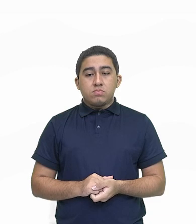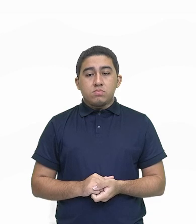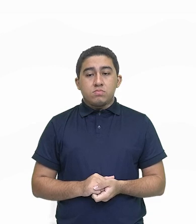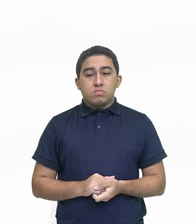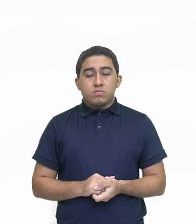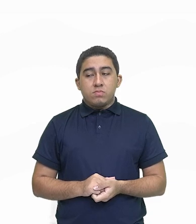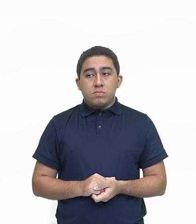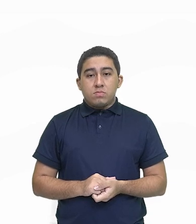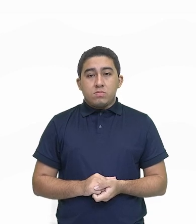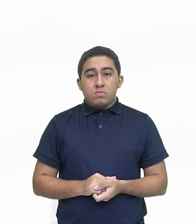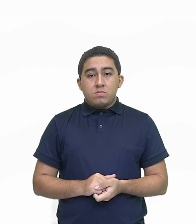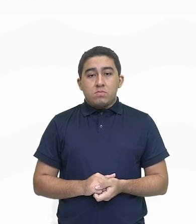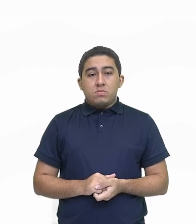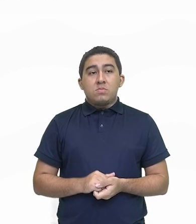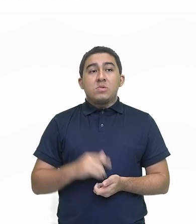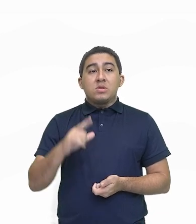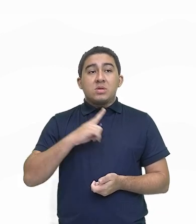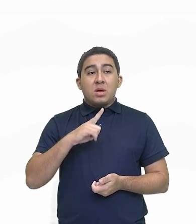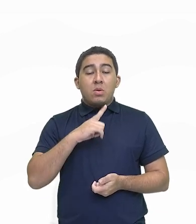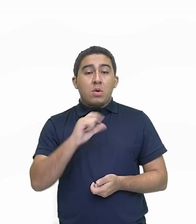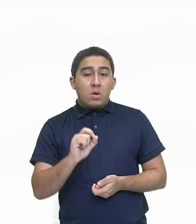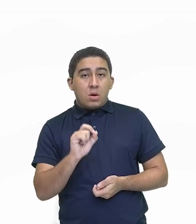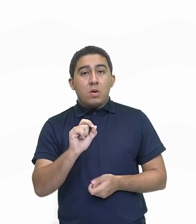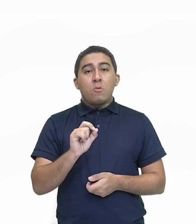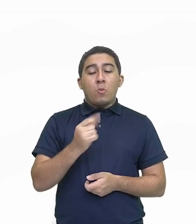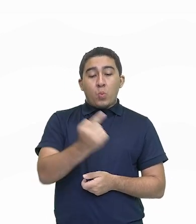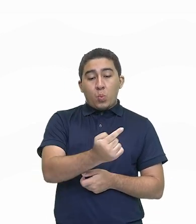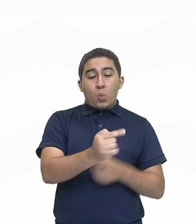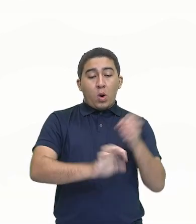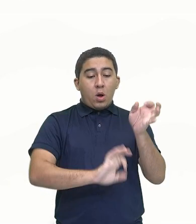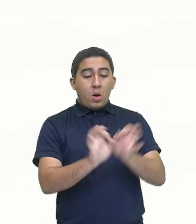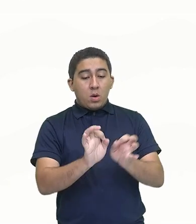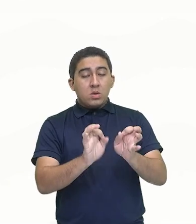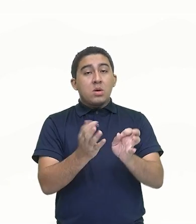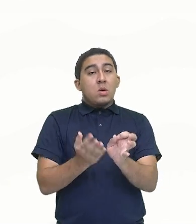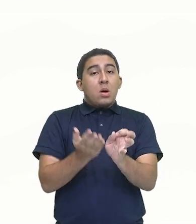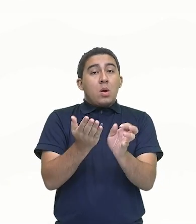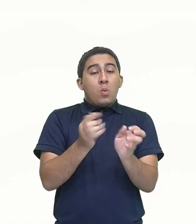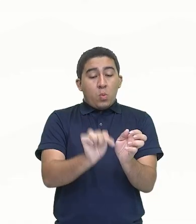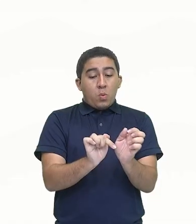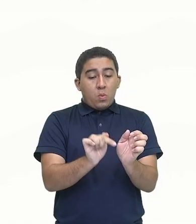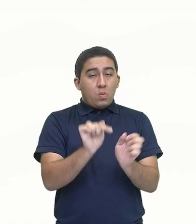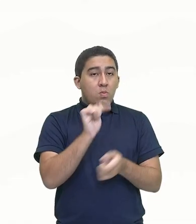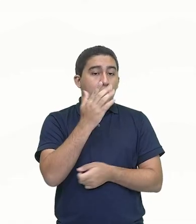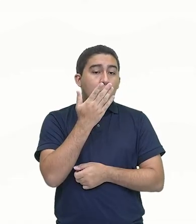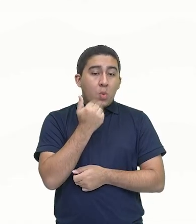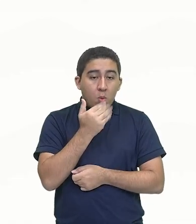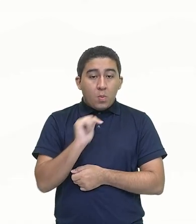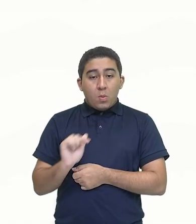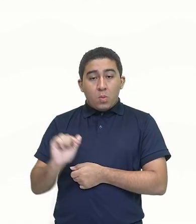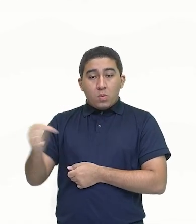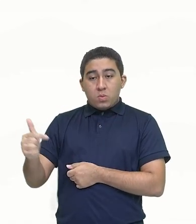medida que um organismo se alimenta de outro. Essa aqui, ó,